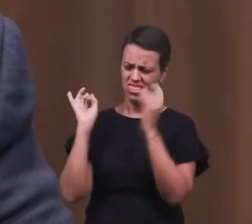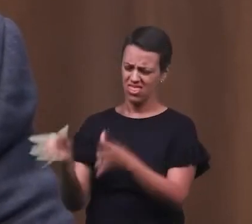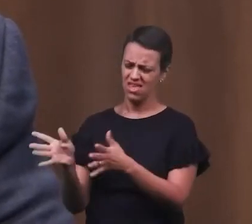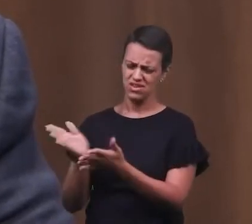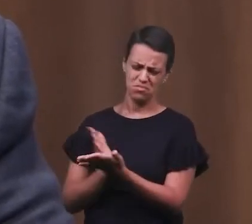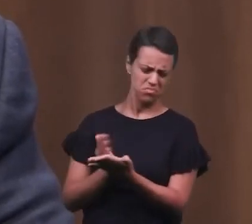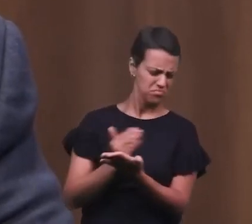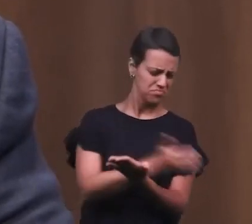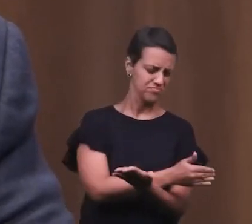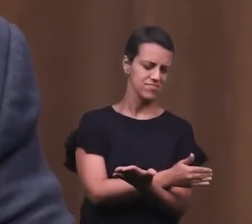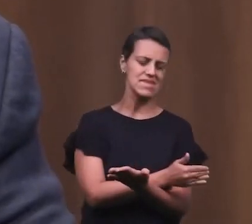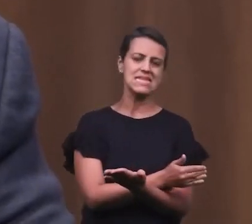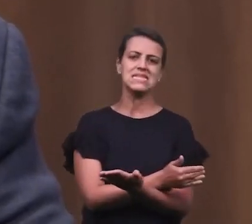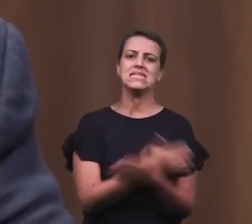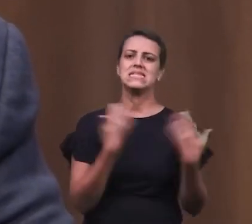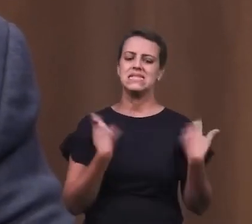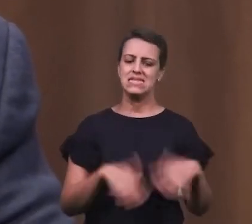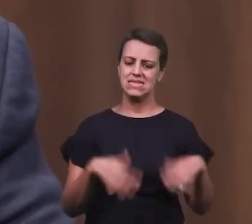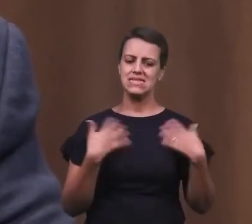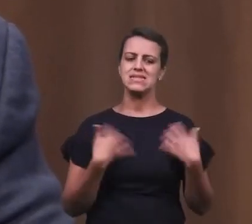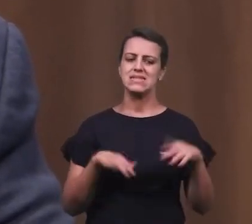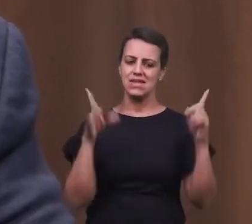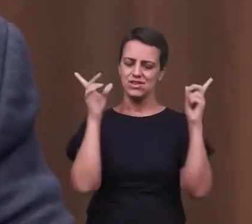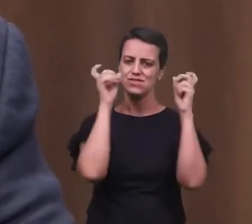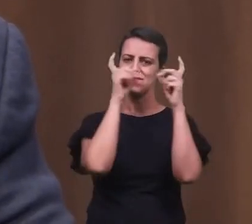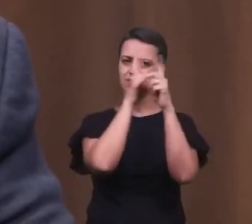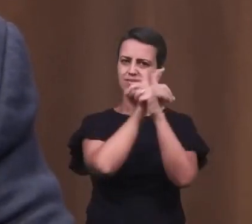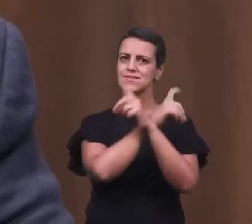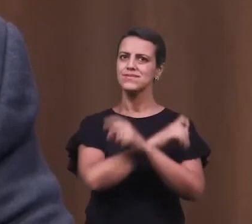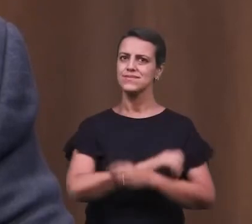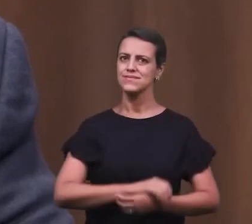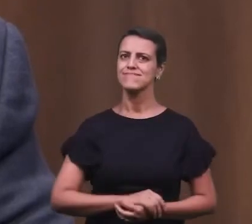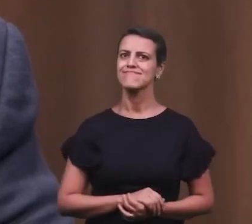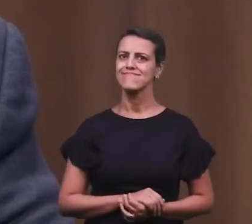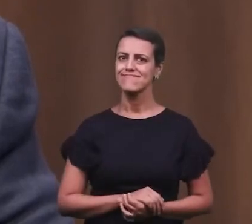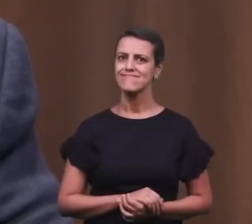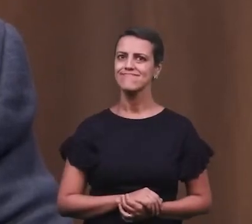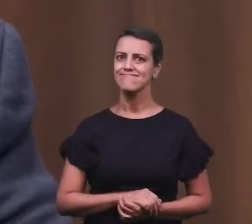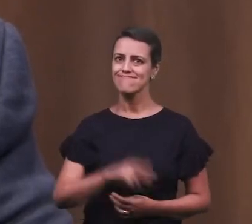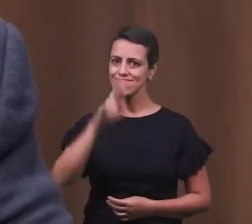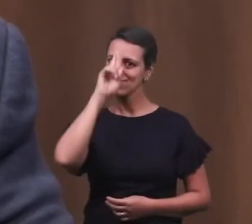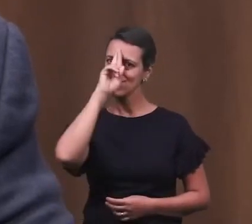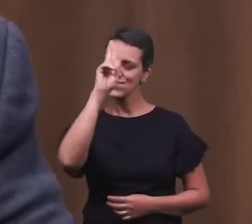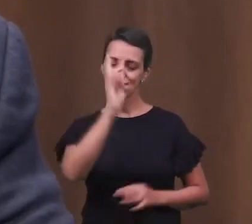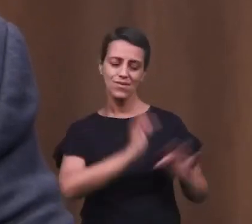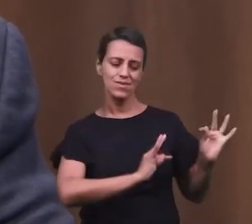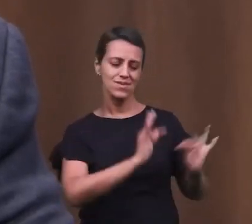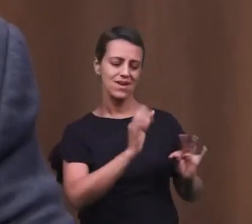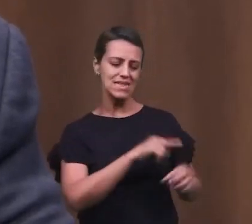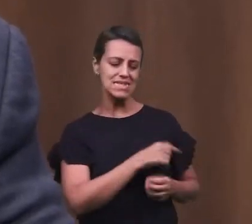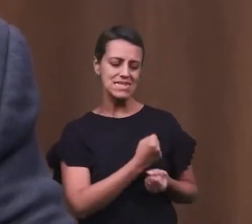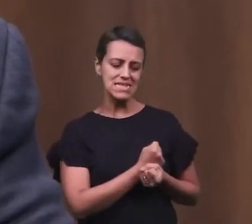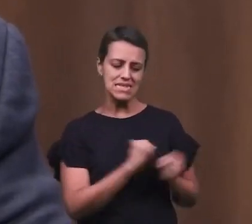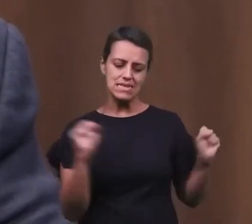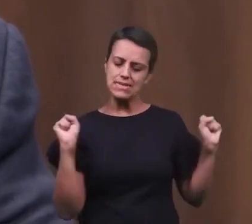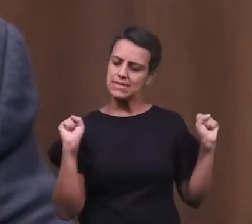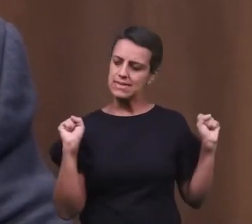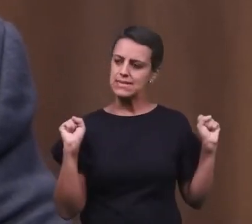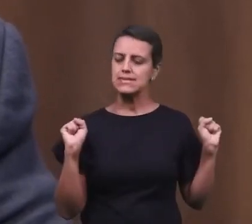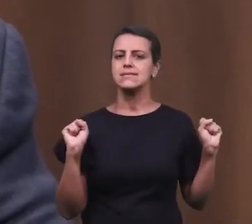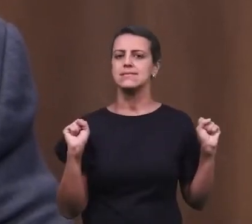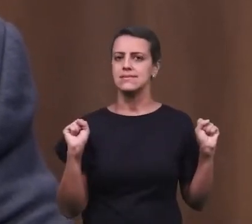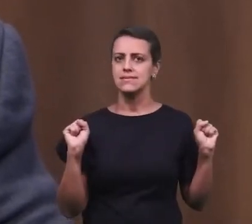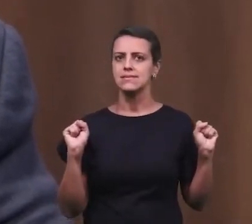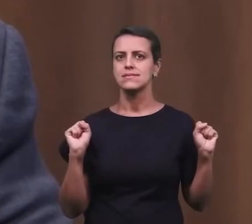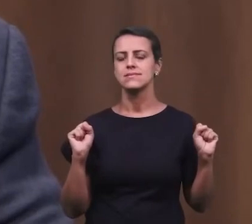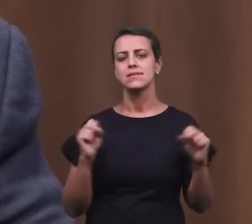aí é uma outra situação. O Senhor, ele trata como um impossível. Então, é muito interessante nós